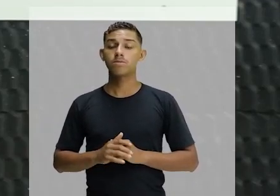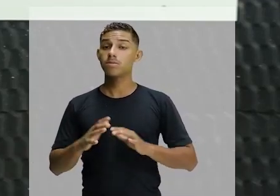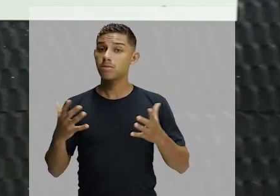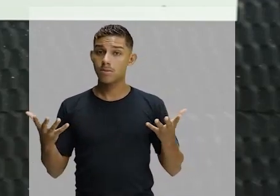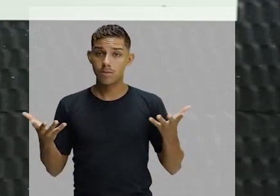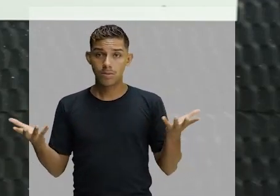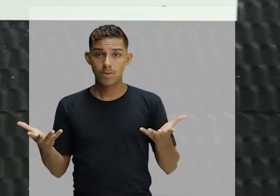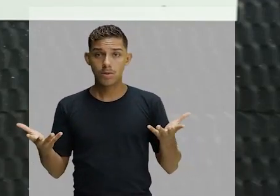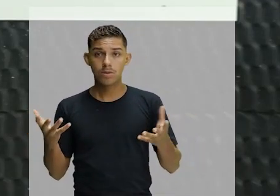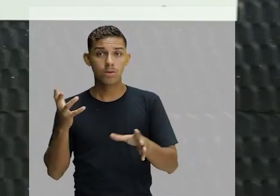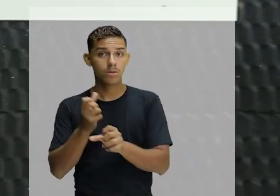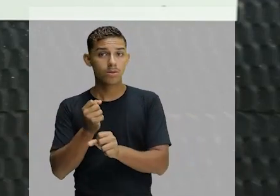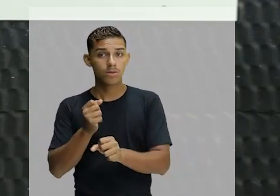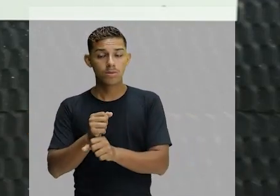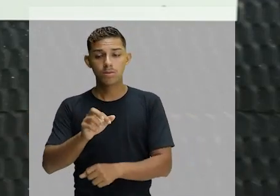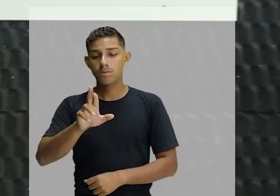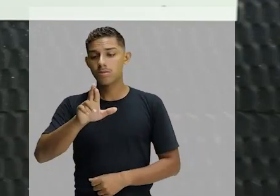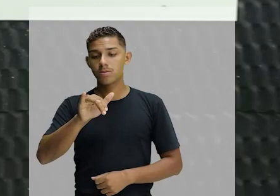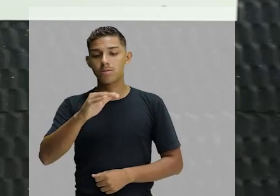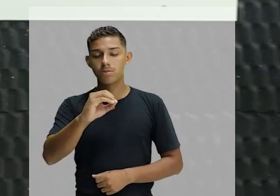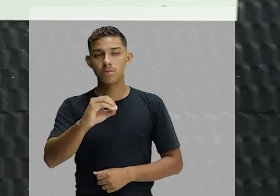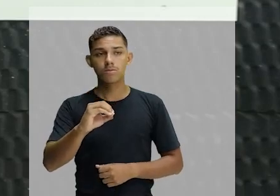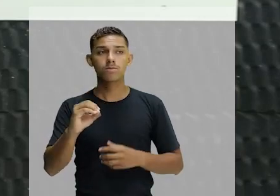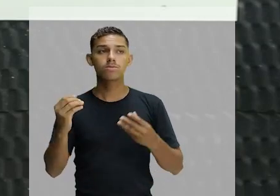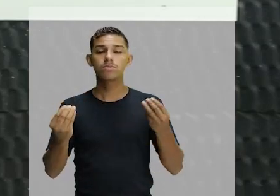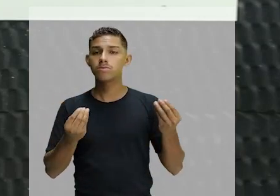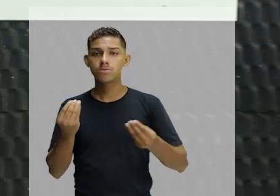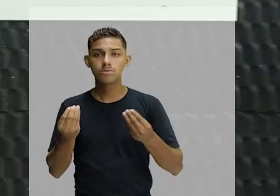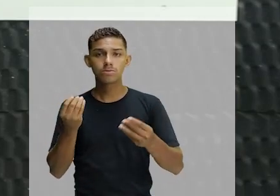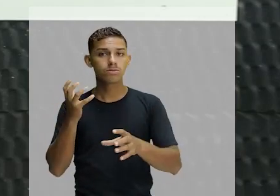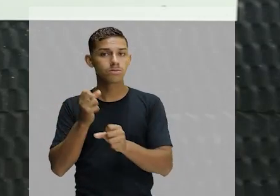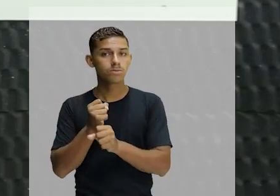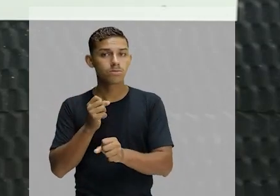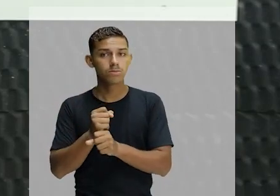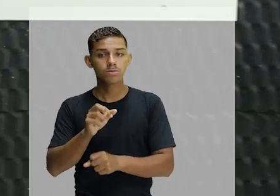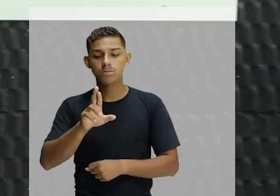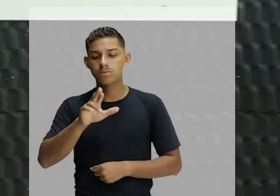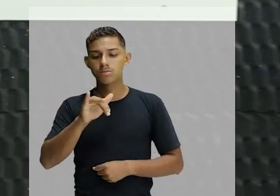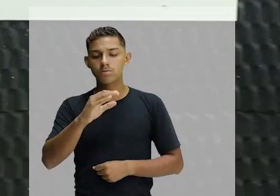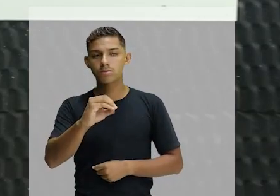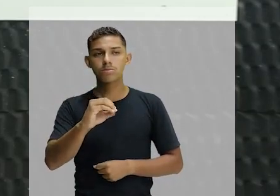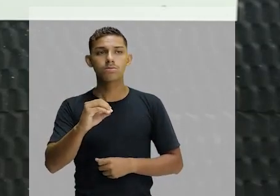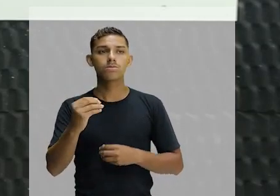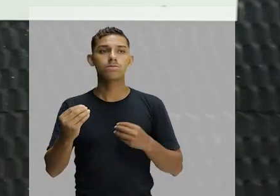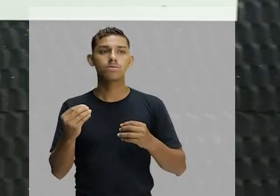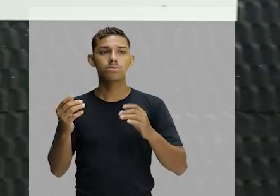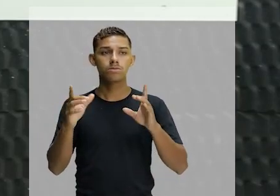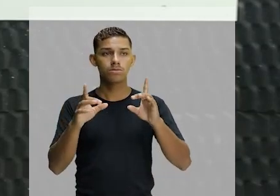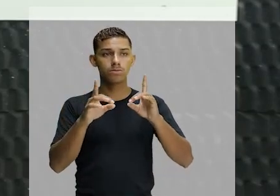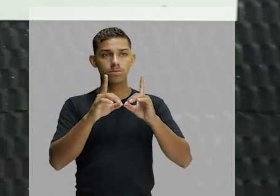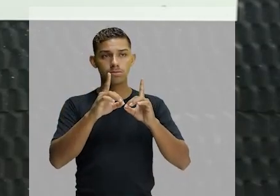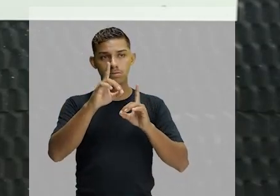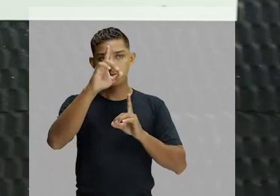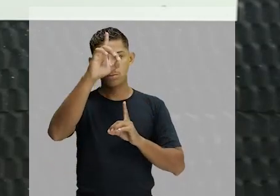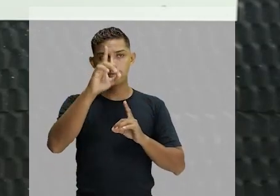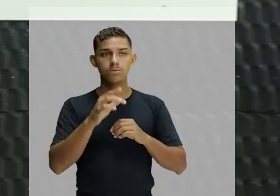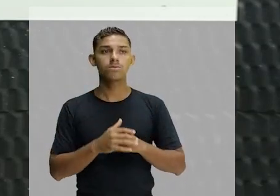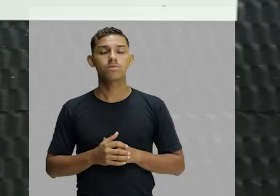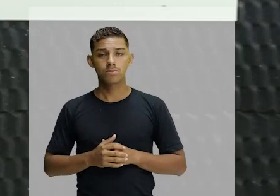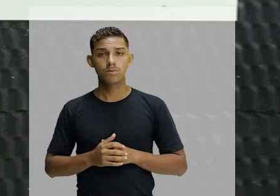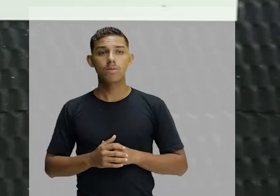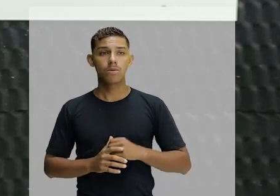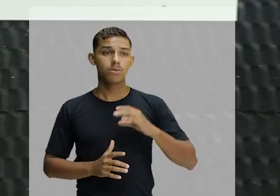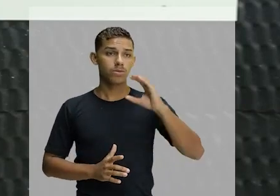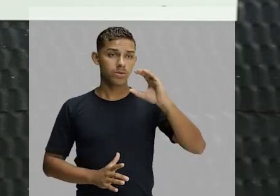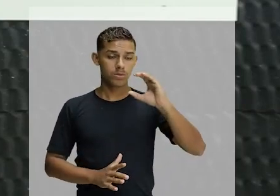o raio. Ora, como é que você pode calcular o raio? A distância do ponto C para o ponto P ou a distância do ponto C para o ponto